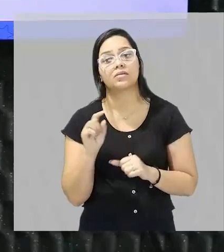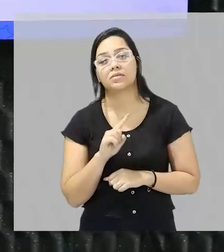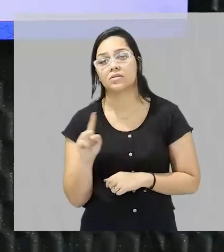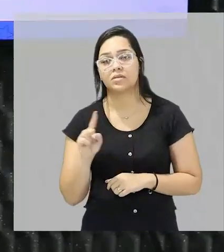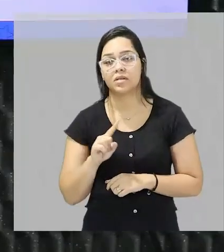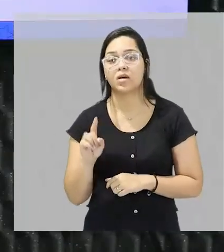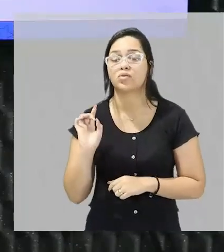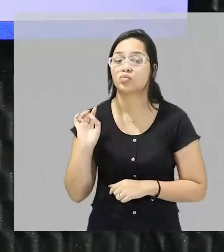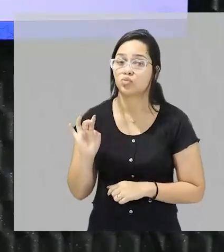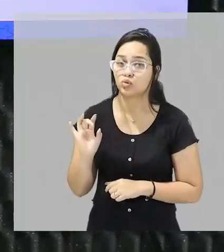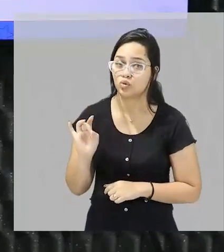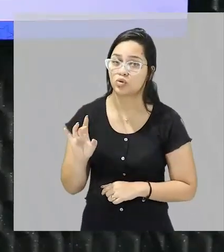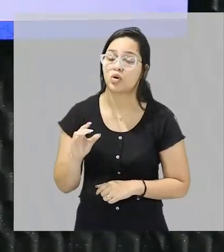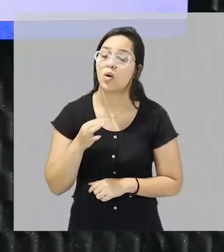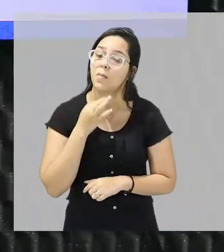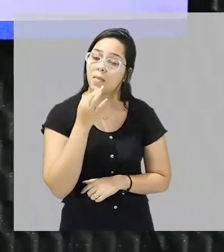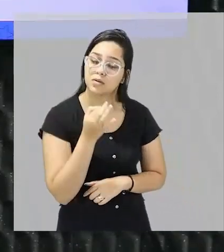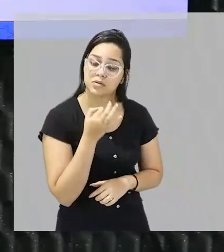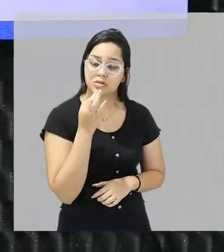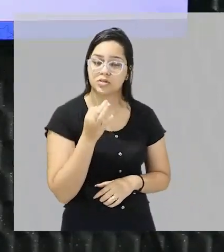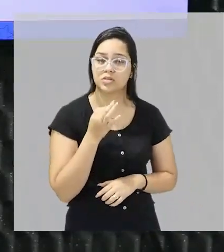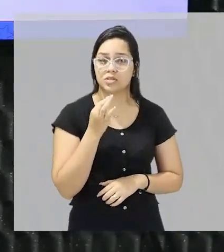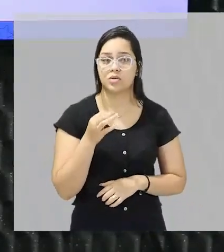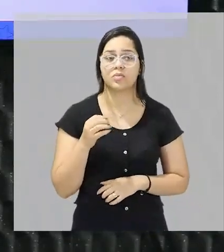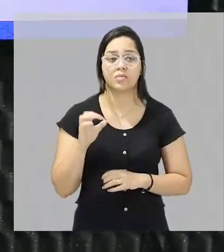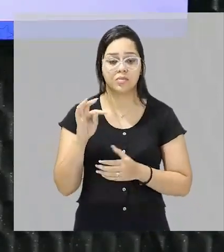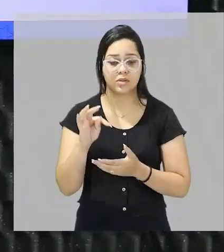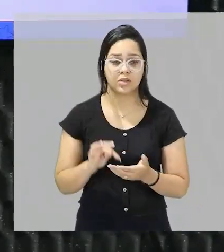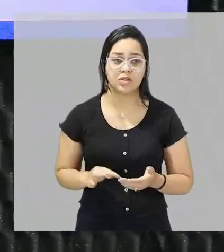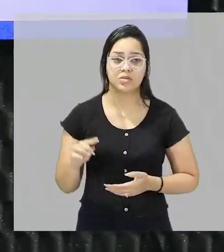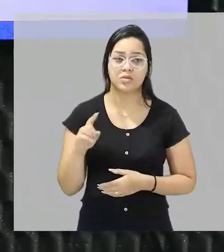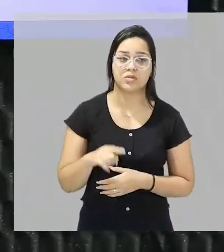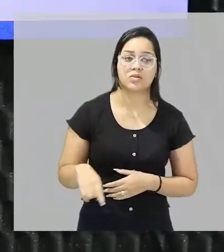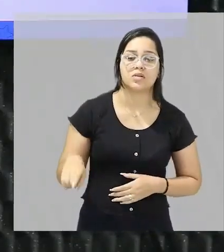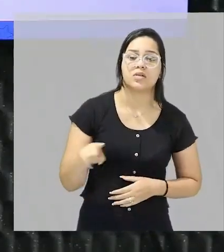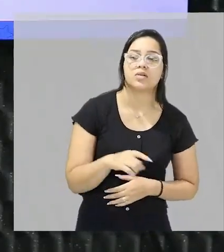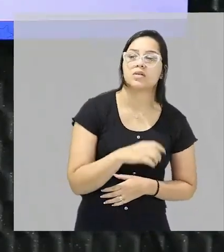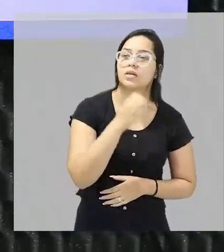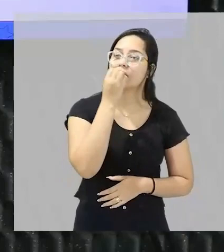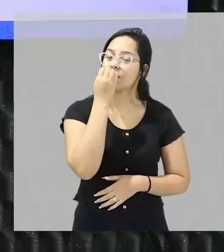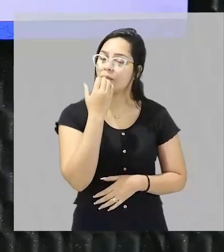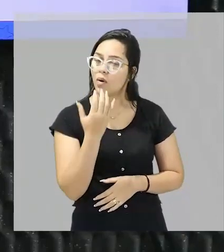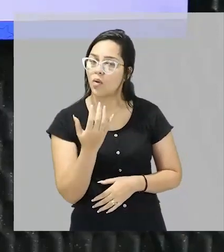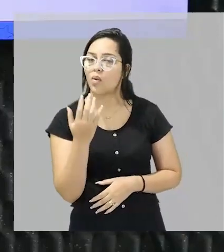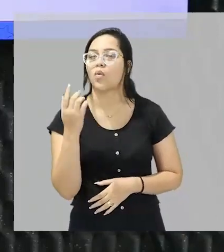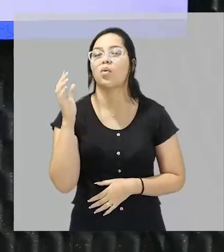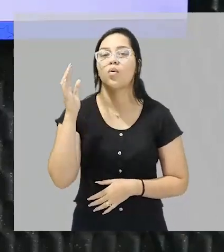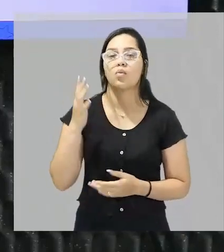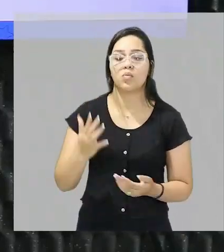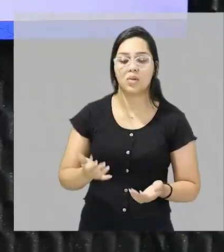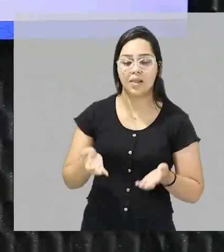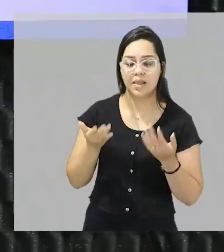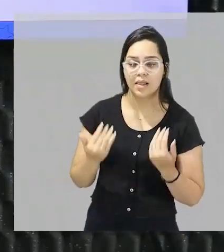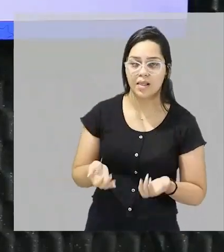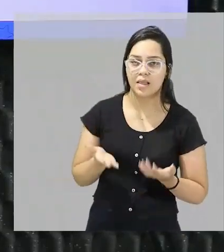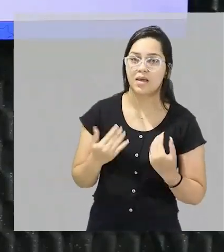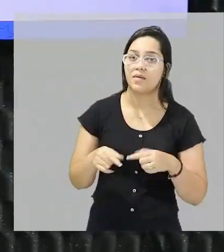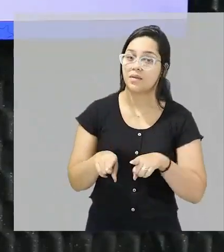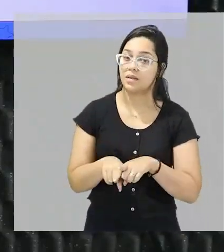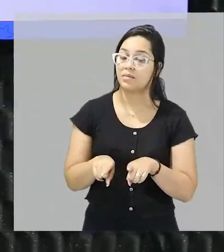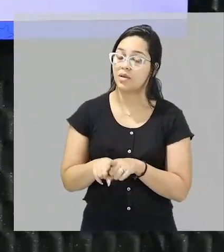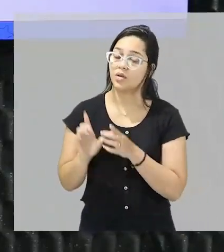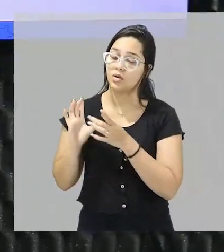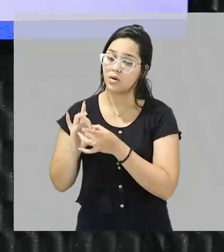isso é apenas uma sugestão para que o texto de vocês fique mais enxuto, um texto mais coeso e mais coerente.